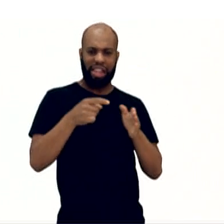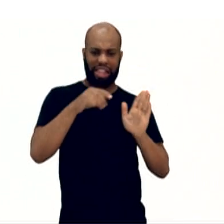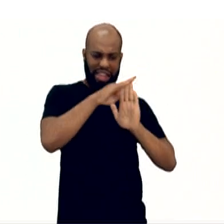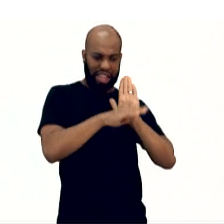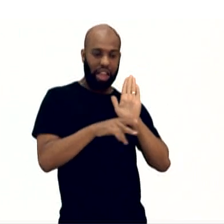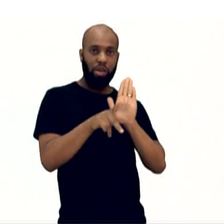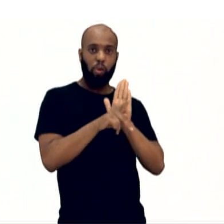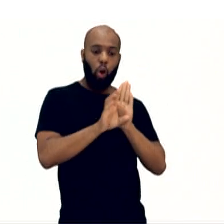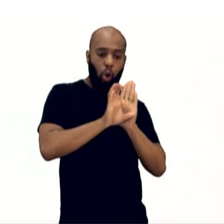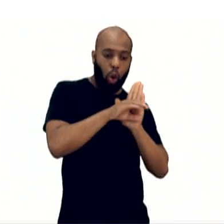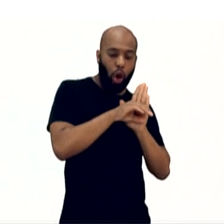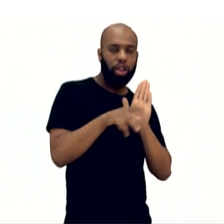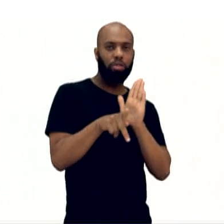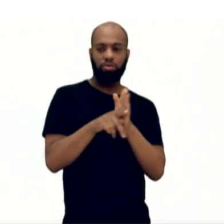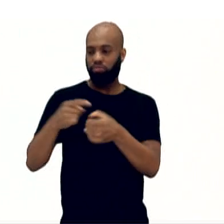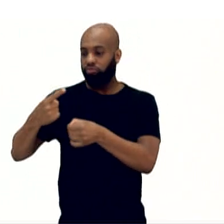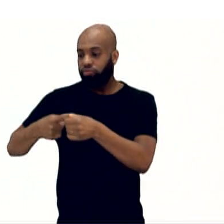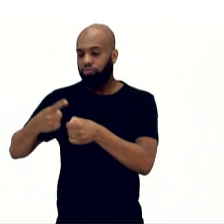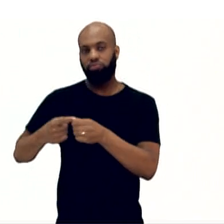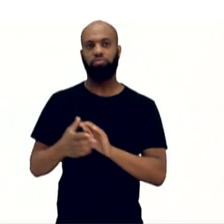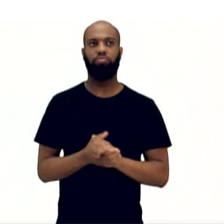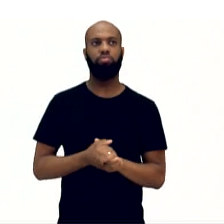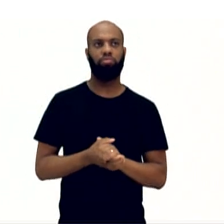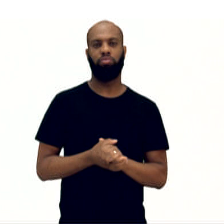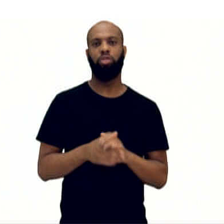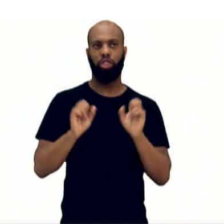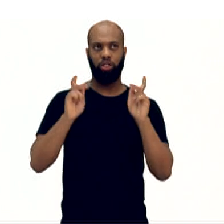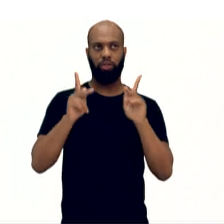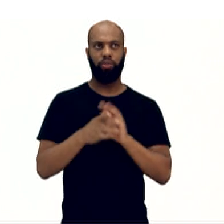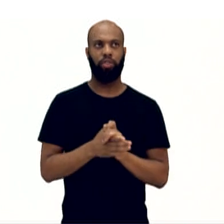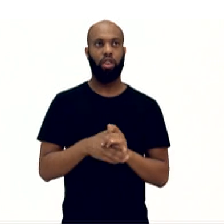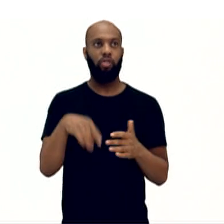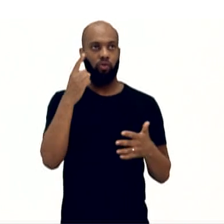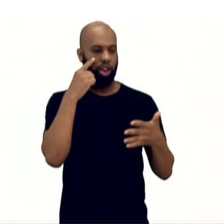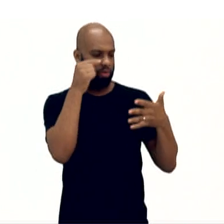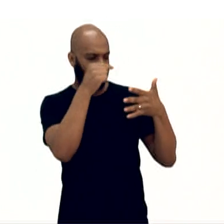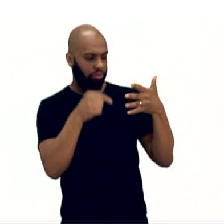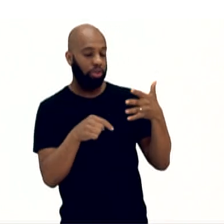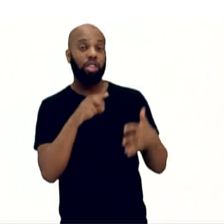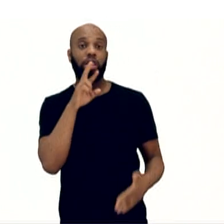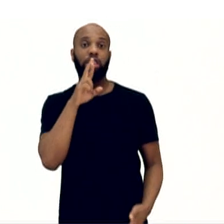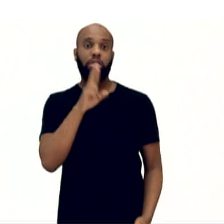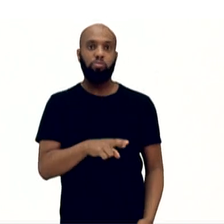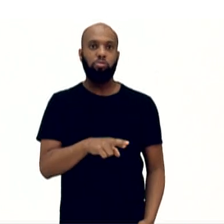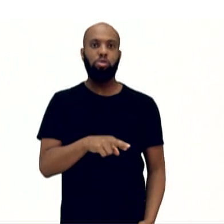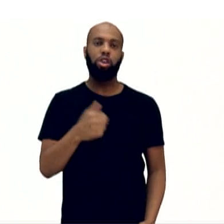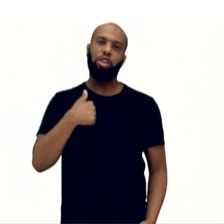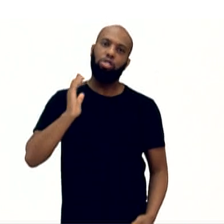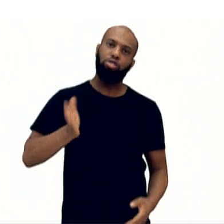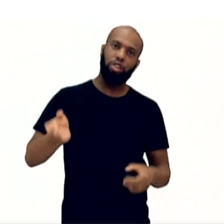critérios de definição de cidade? Certo? Então, respondam rapidinho lá